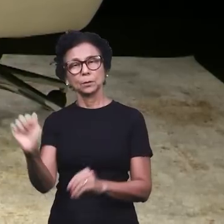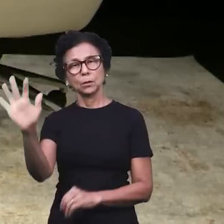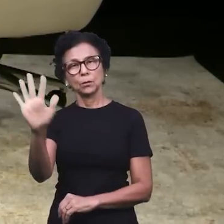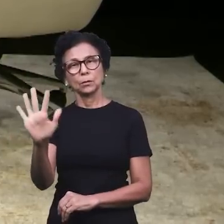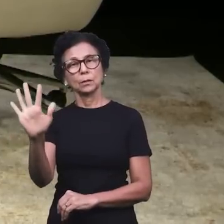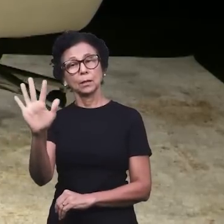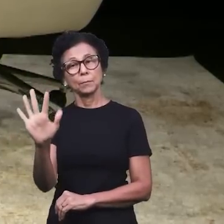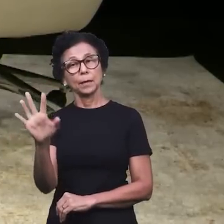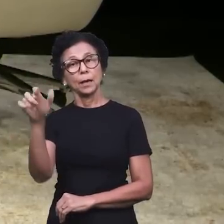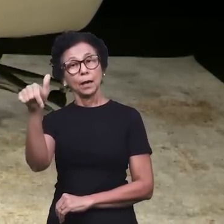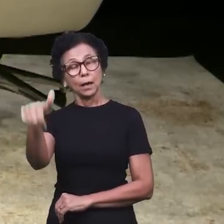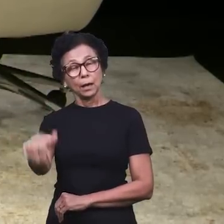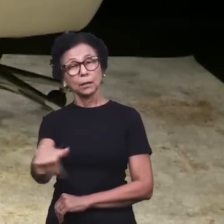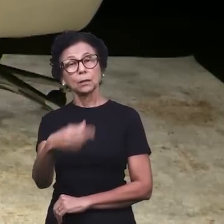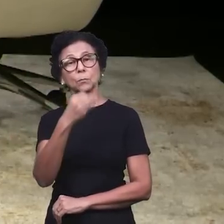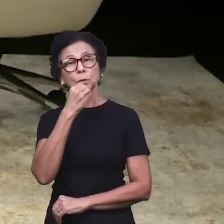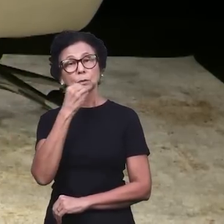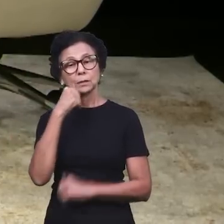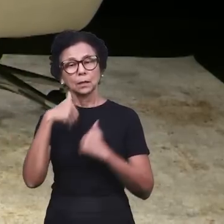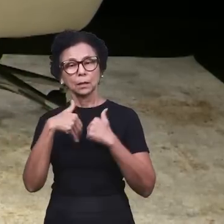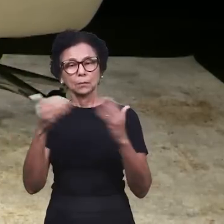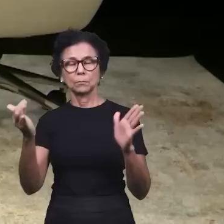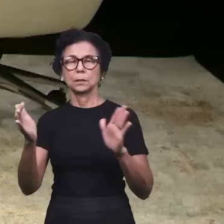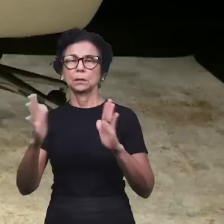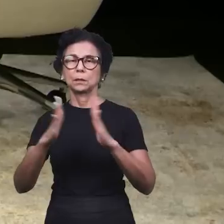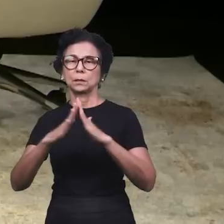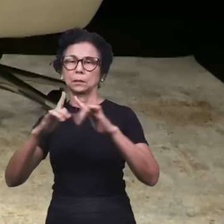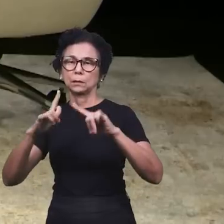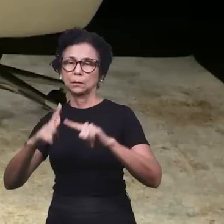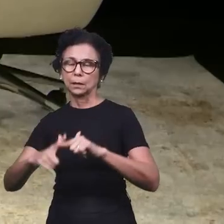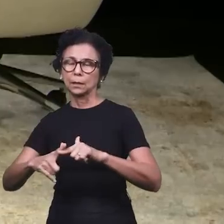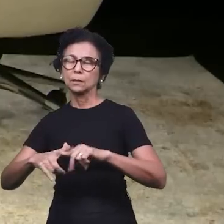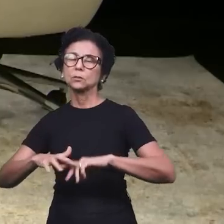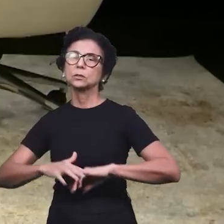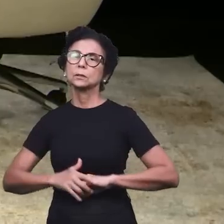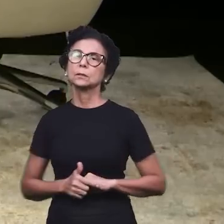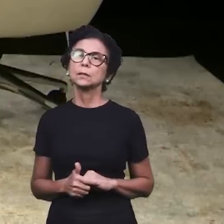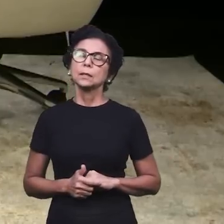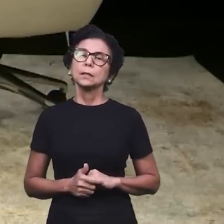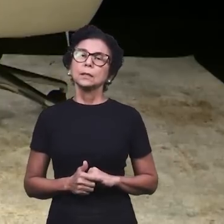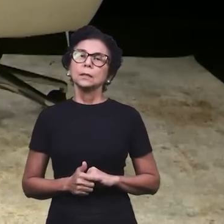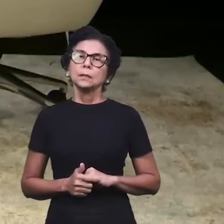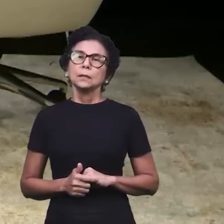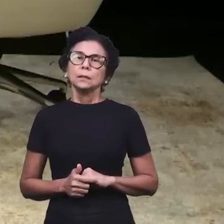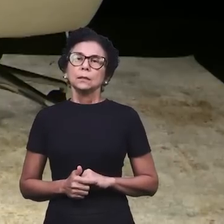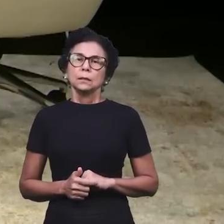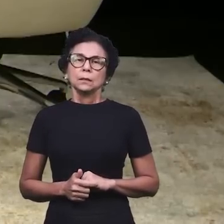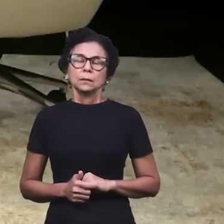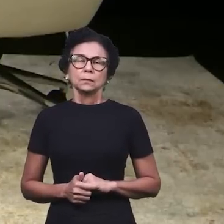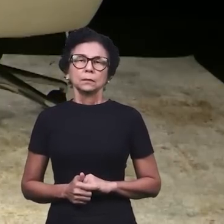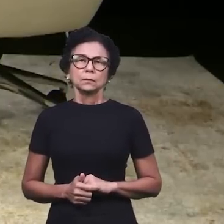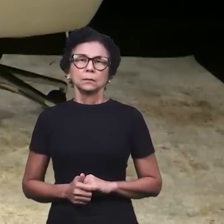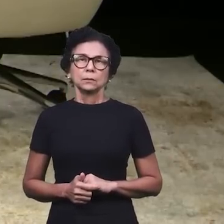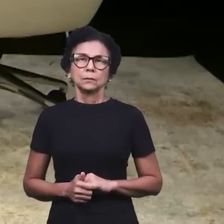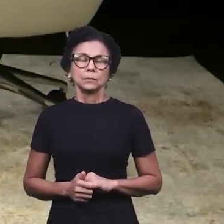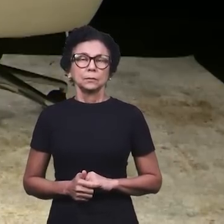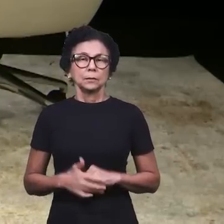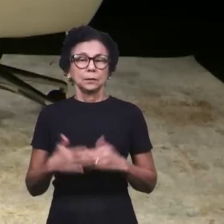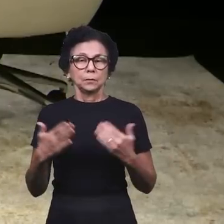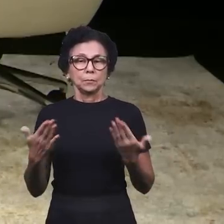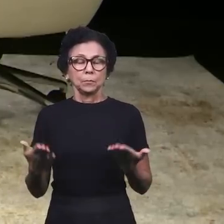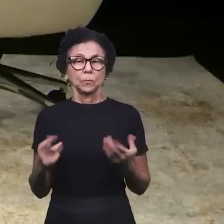abrindo igrejas, para que essa esperança nossa de sermos arrebatados,